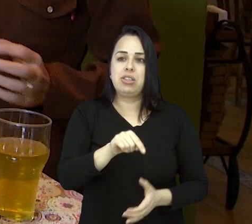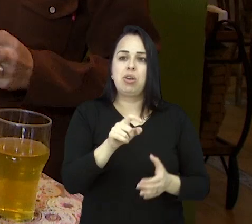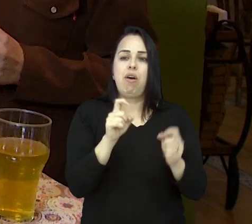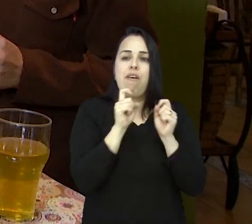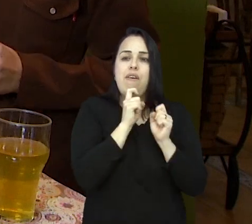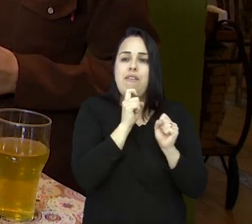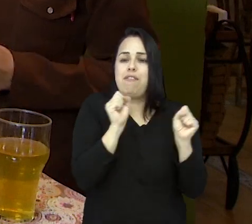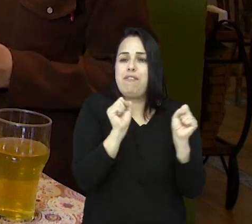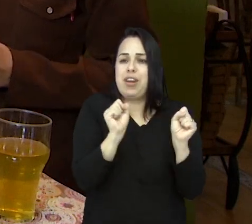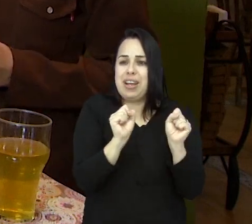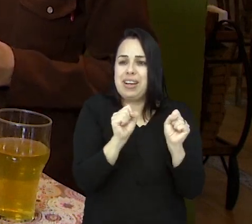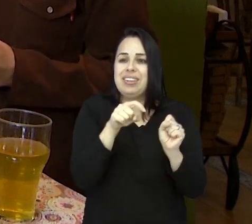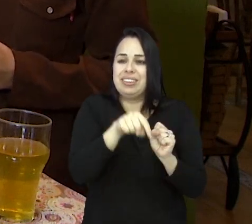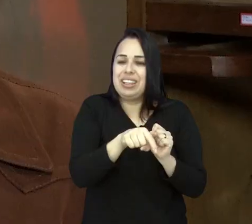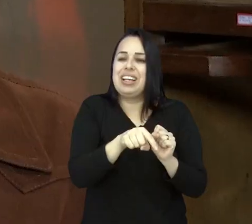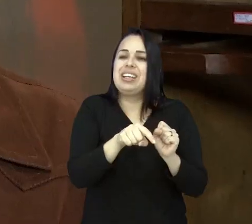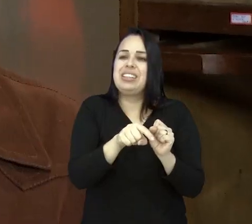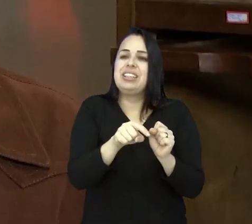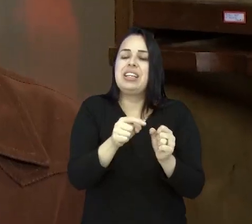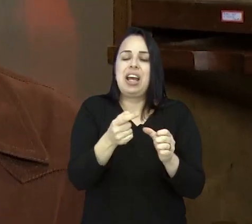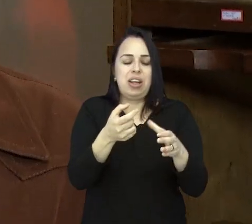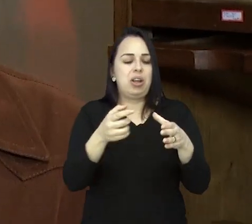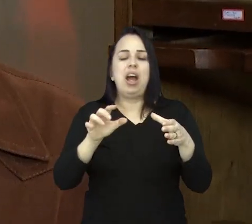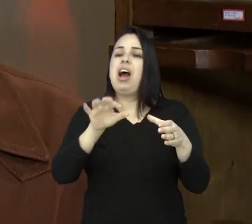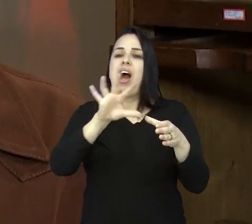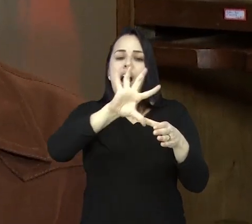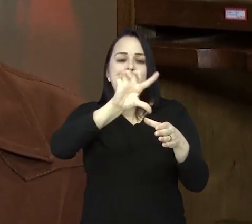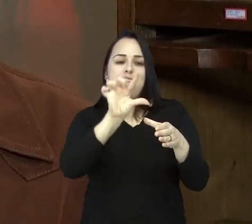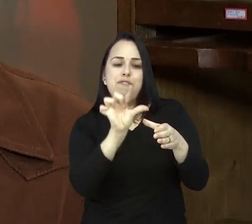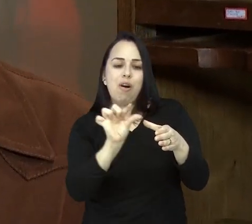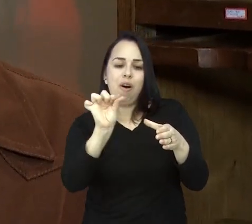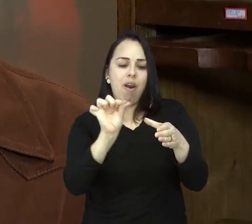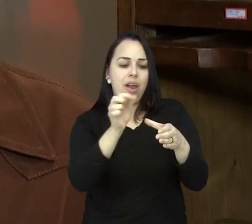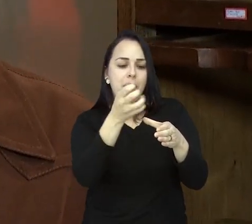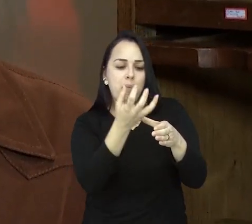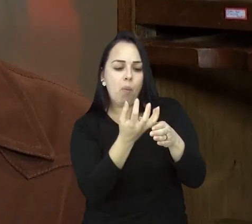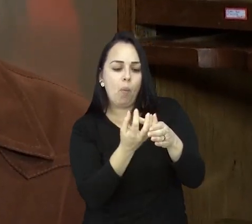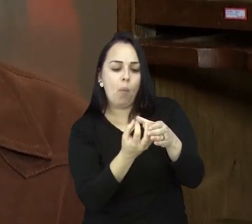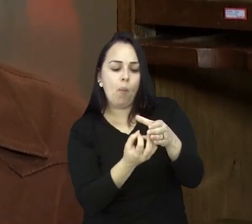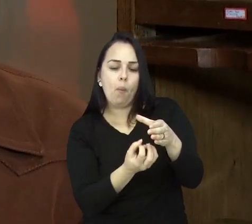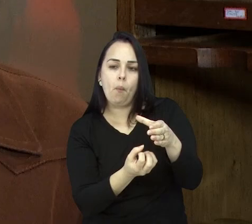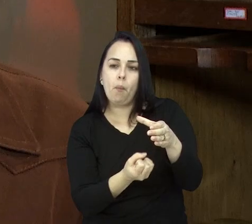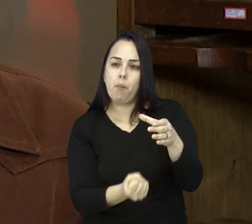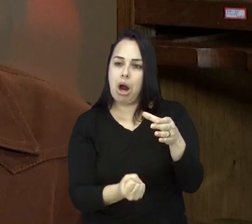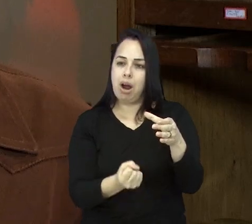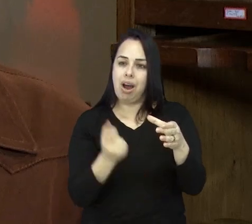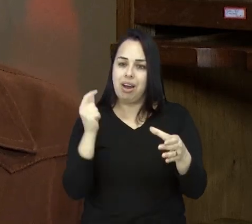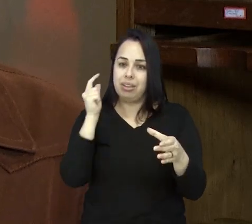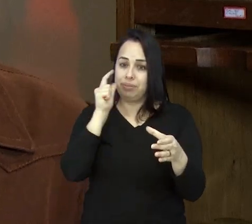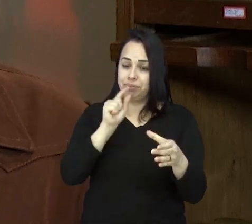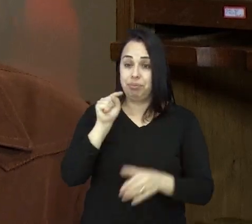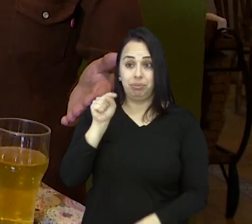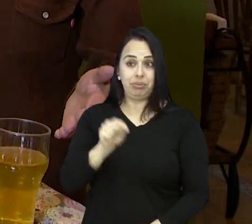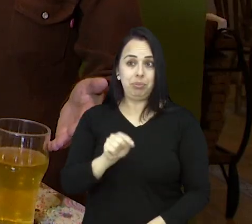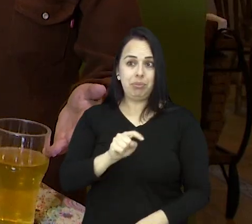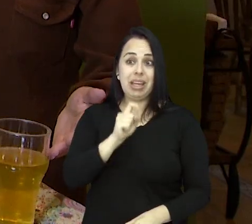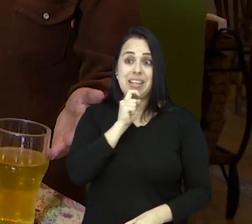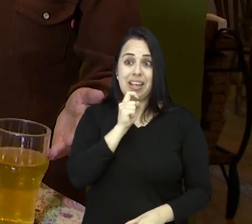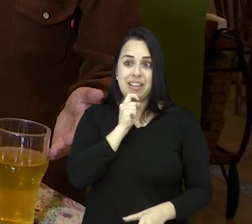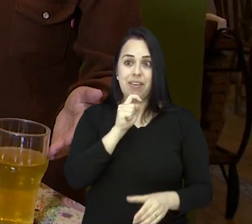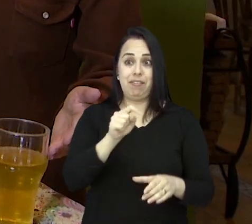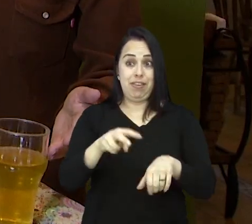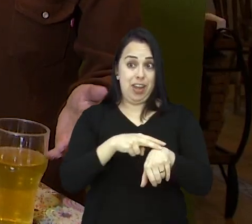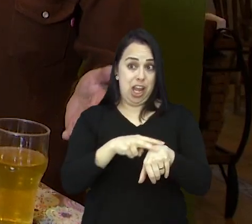ela extrai mais lentamente das folhas as suas propriedades, né? Então, nesse caso aqui, eu tenho aqui o